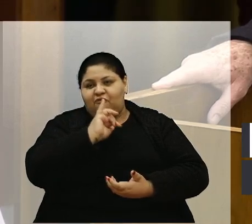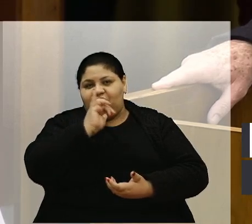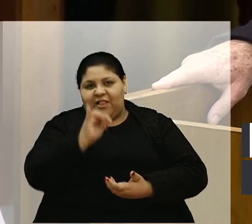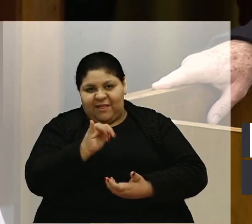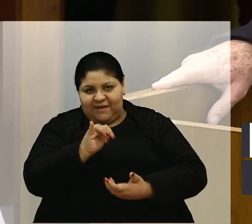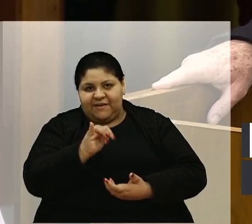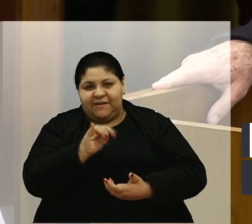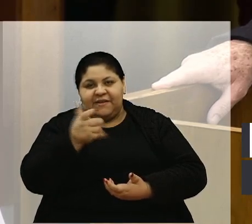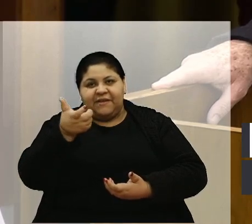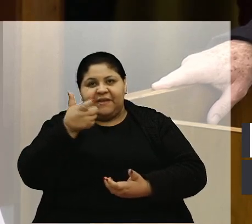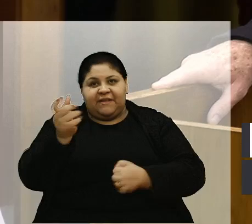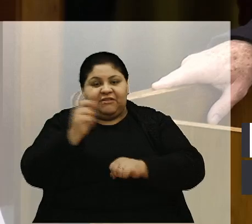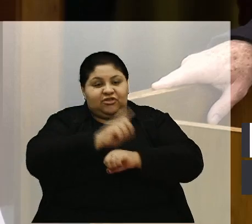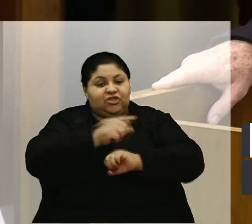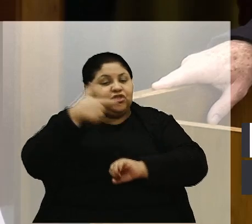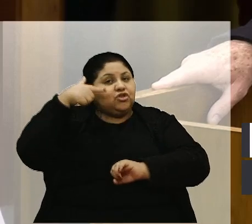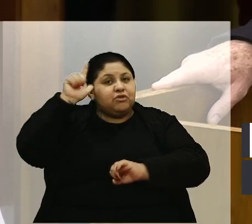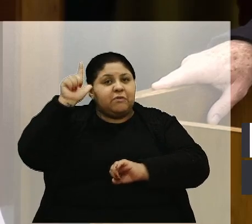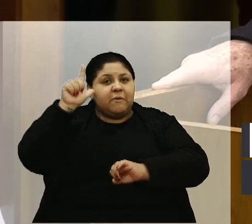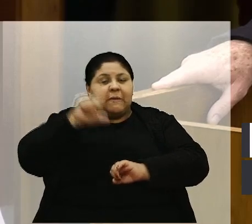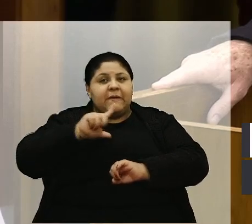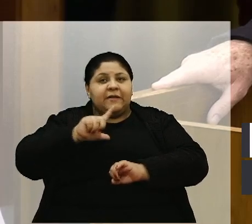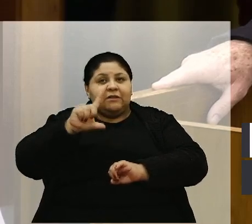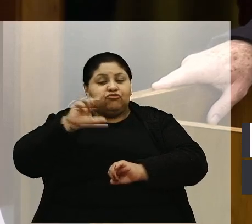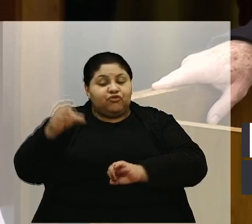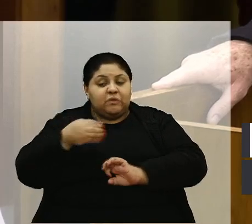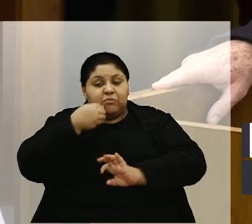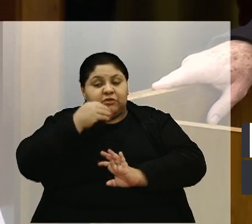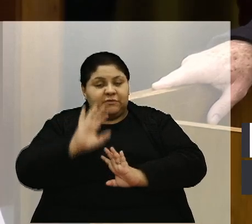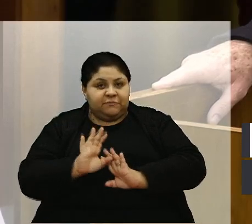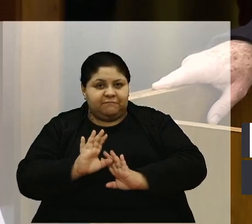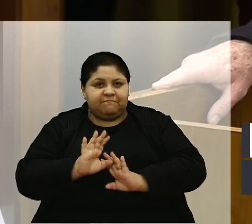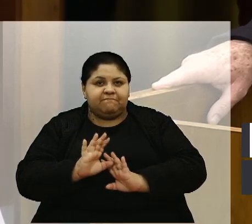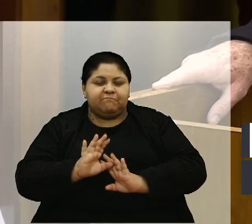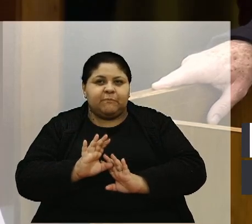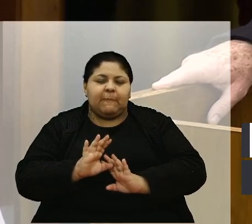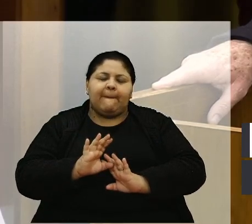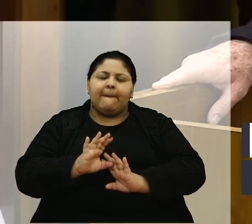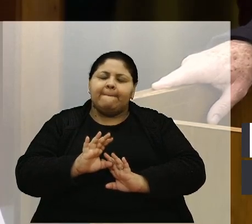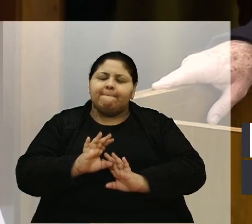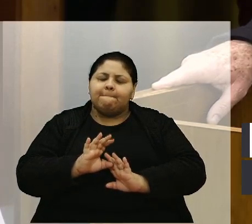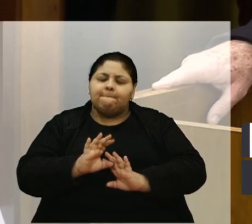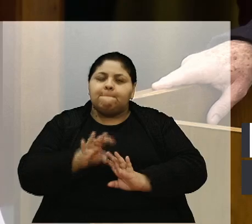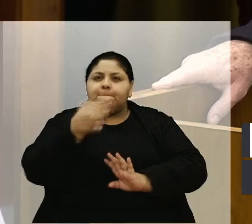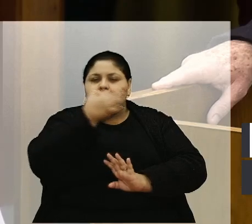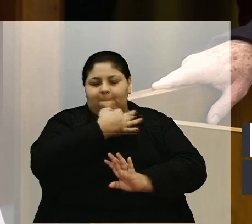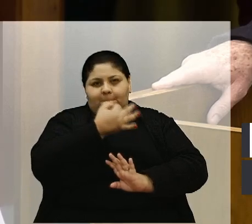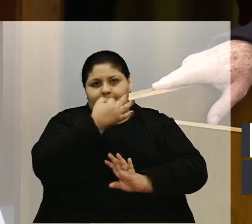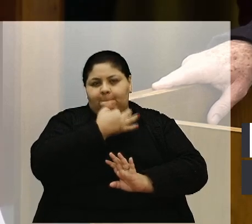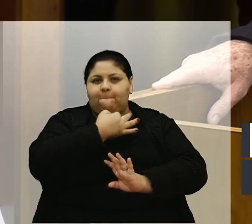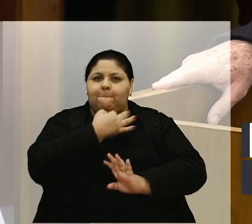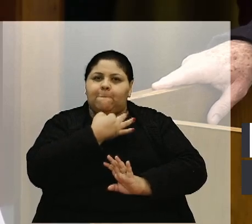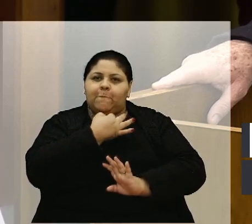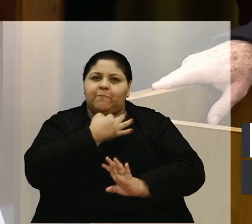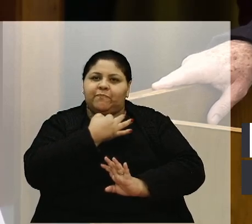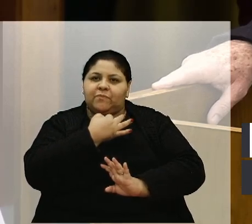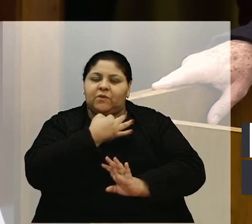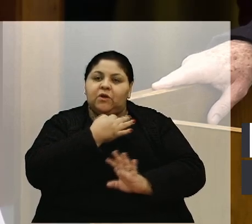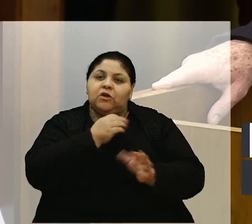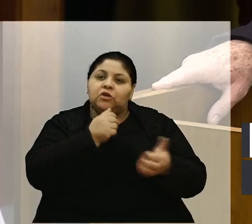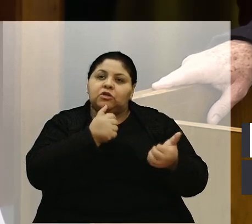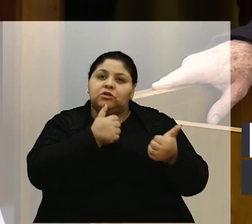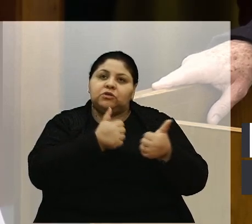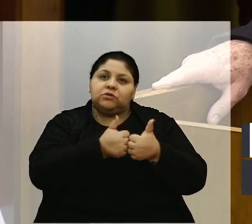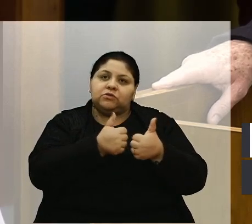ter feito no dia de ontem, mas não tive esta possibilidade, de que Caxias do Sul, através